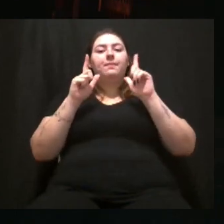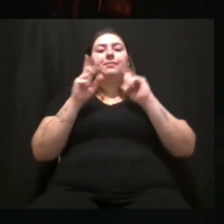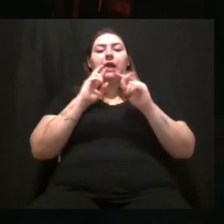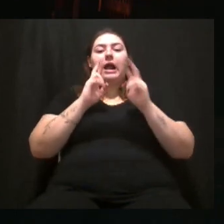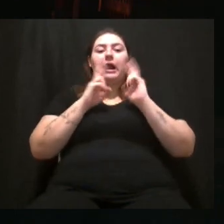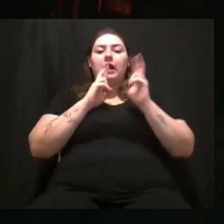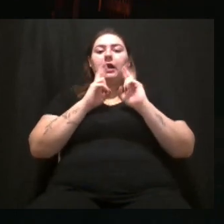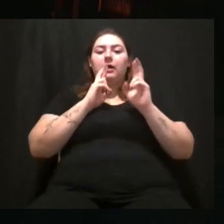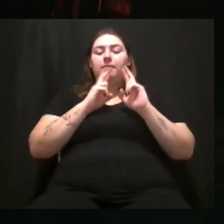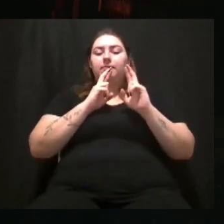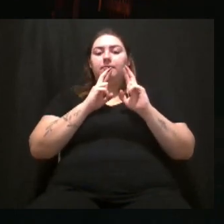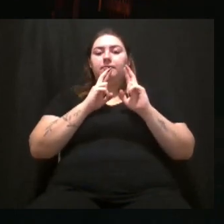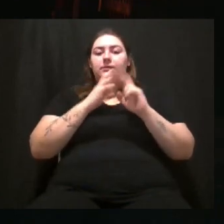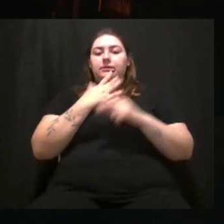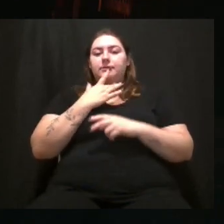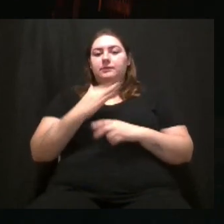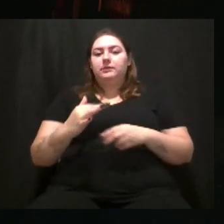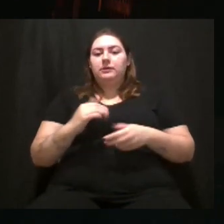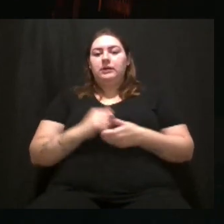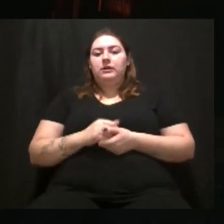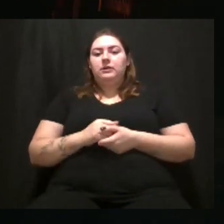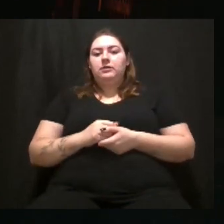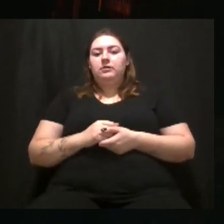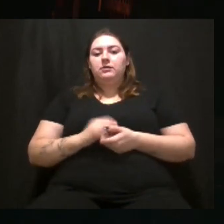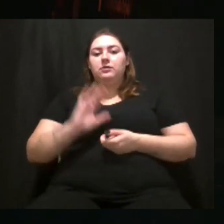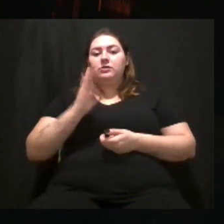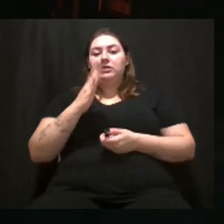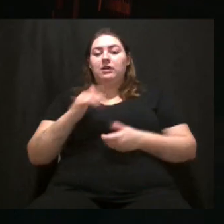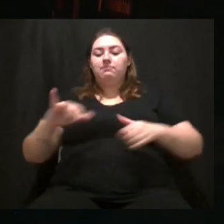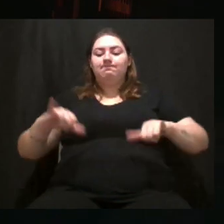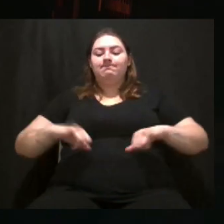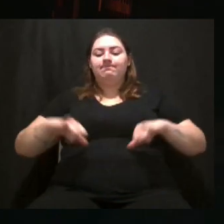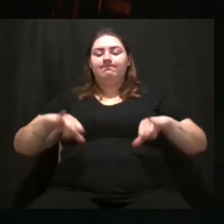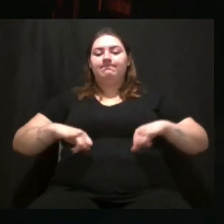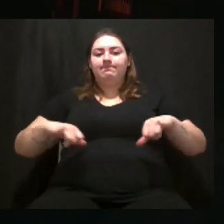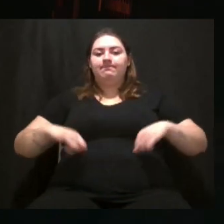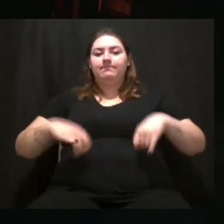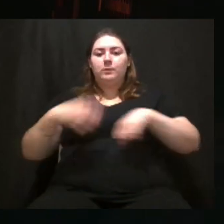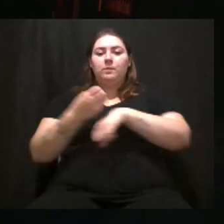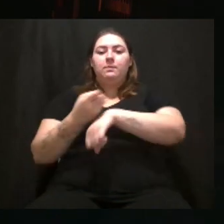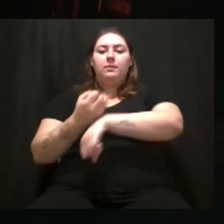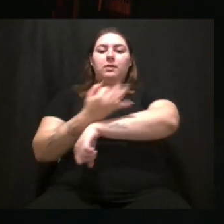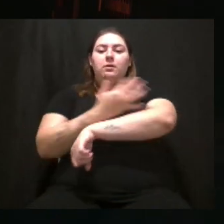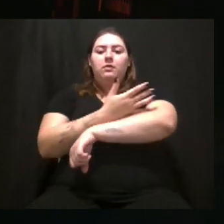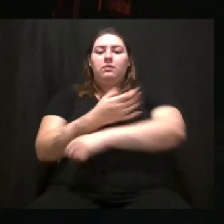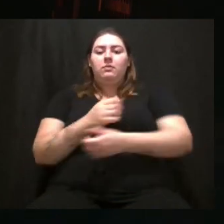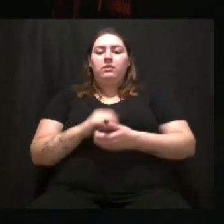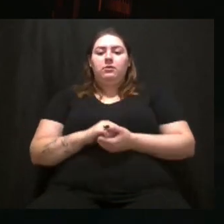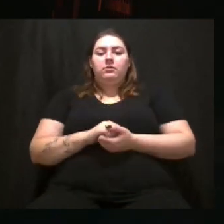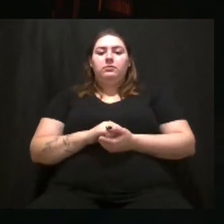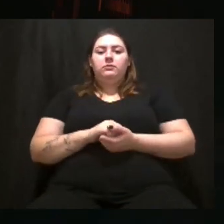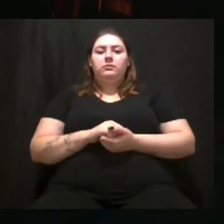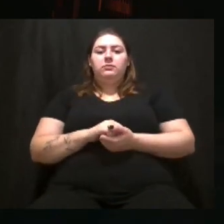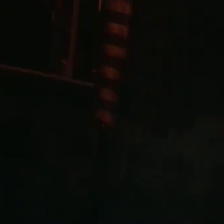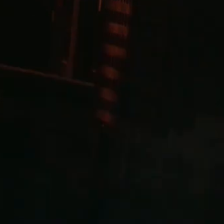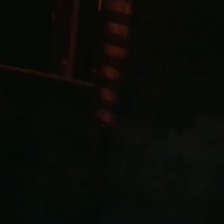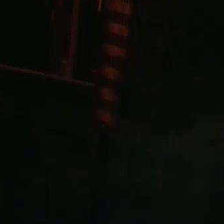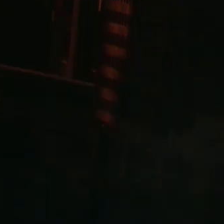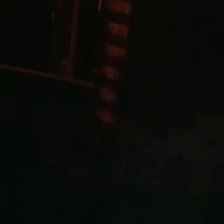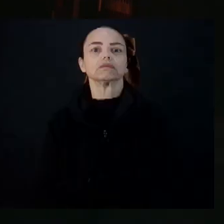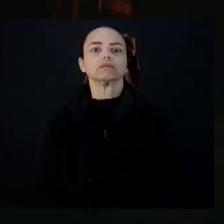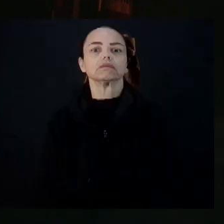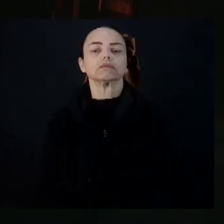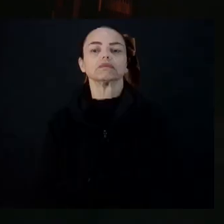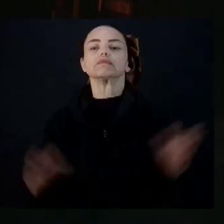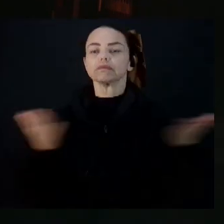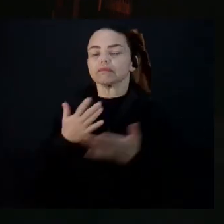criança, Andressa, já está virando um sofrimento emocional, de repente, né? Porque uma questão, ela fala, não gosto da escola, mas amanhã